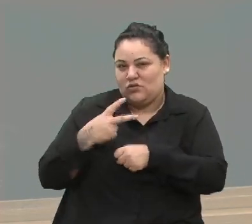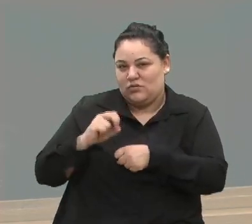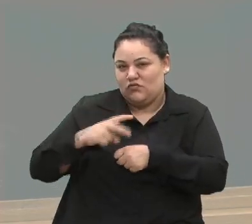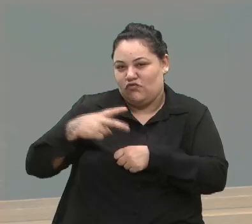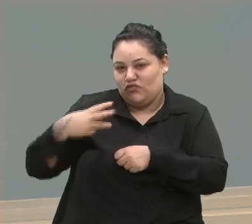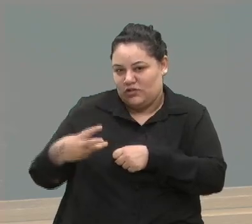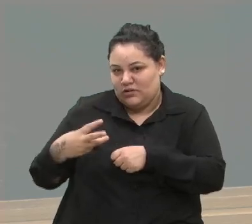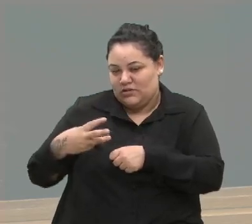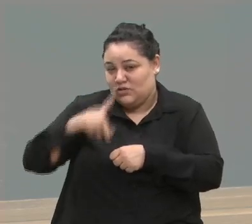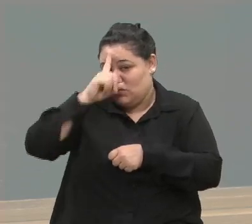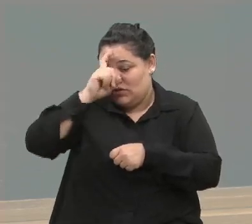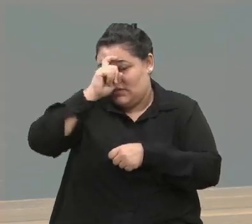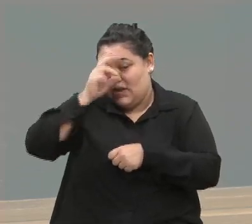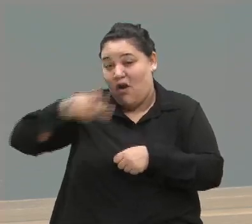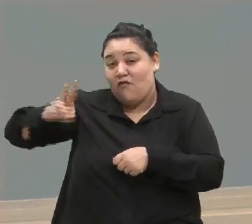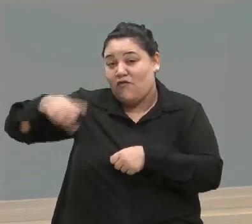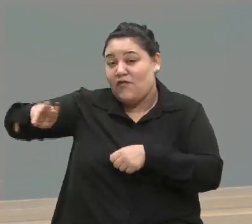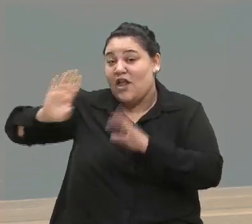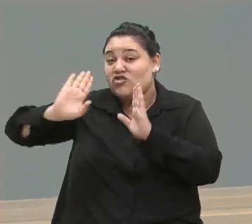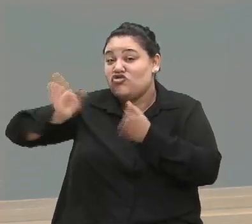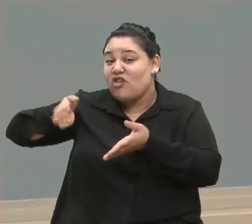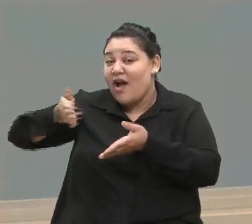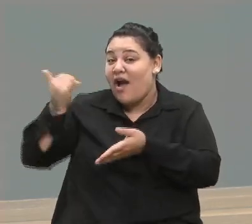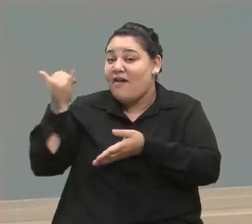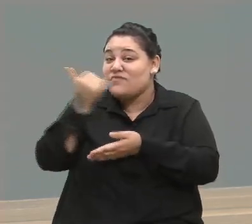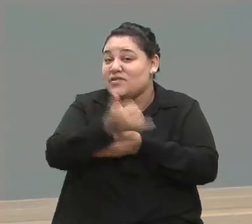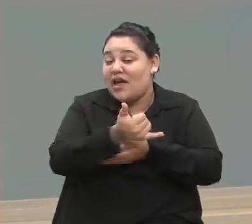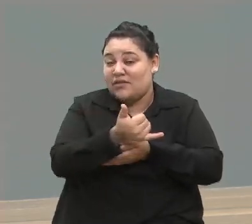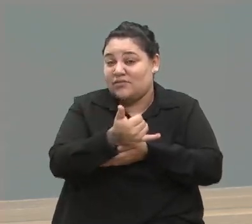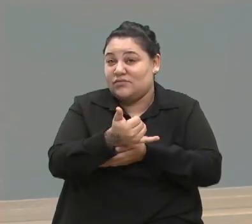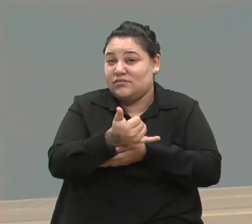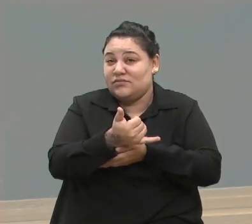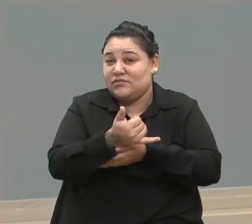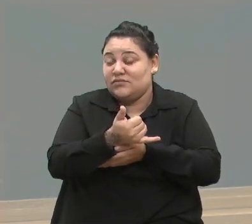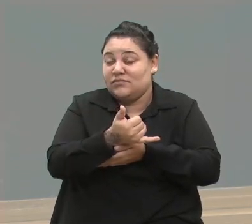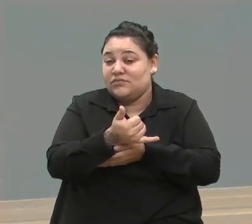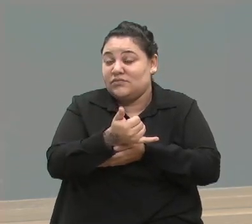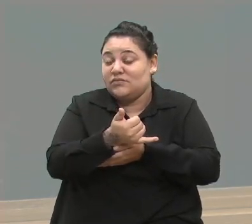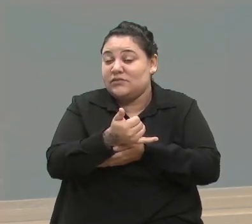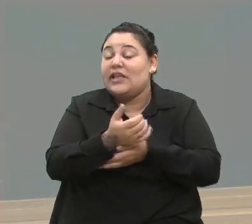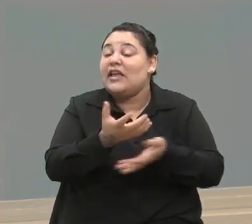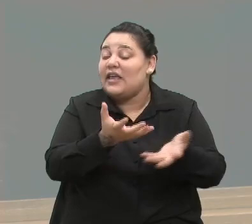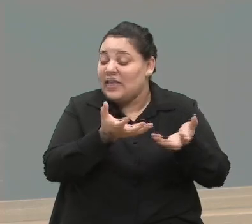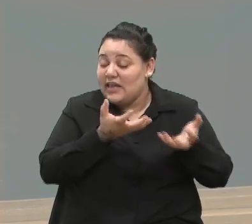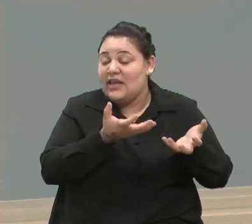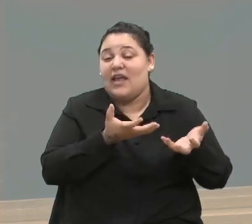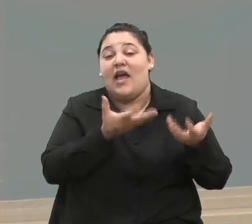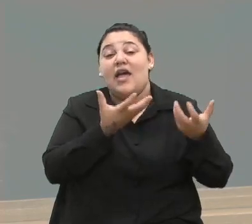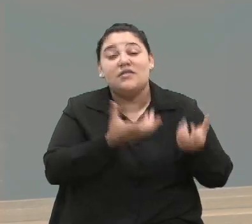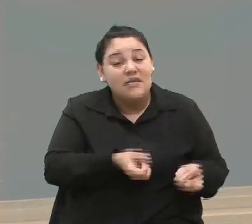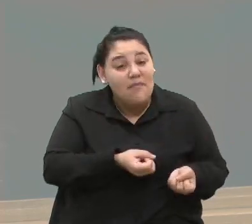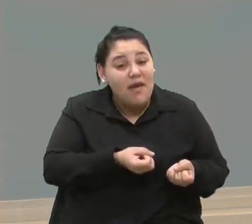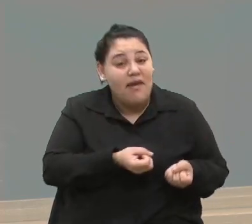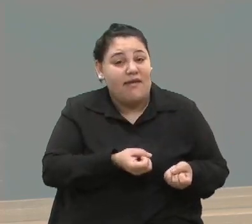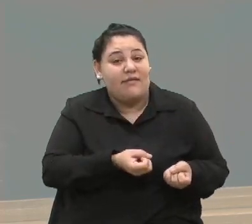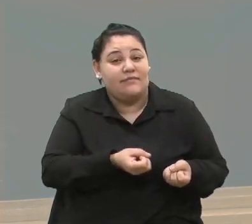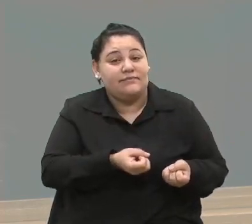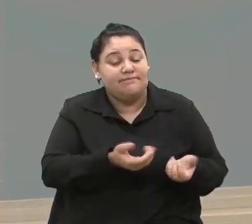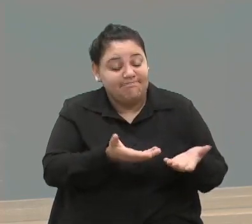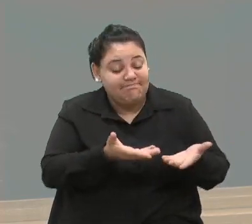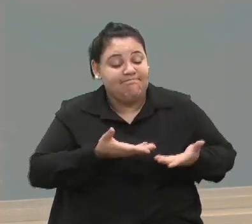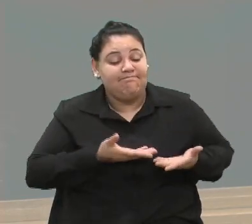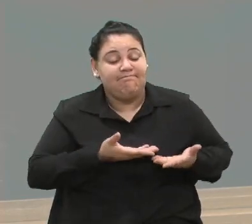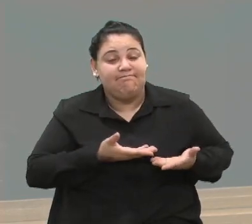Virvi já tinha sinalizado a possibilidade de receber esta maternidade, esse